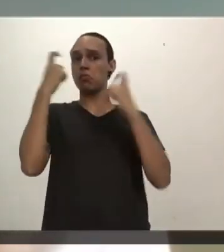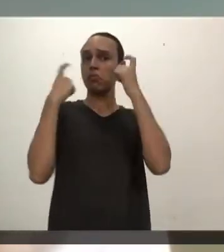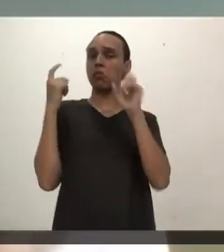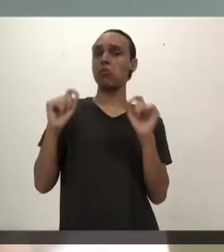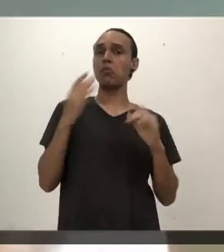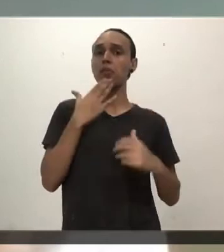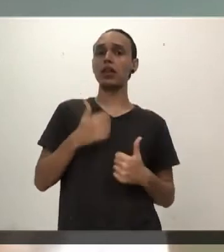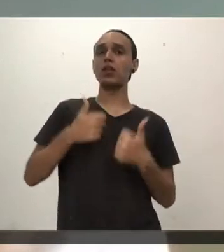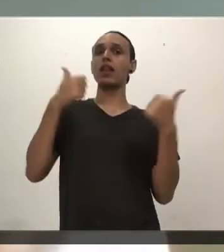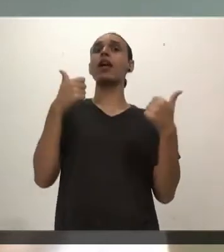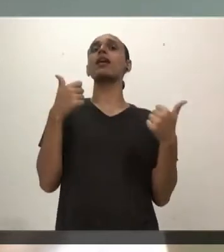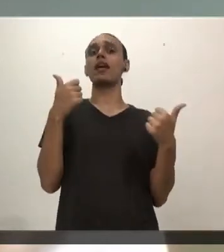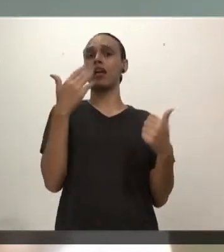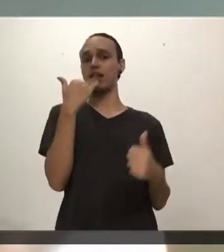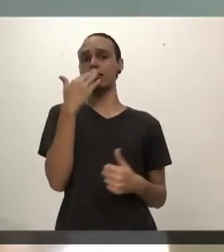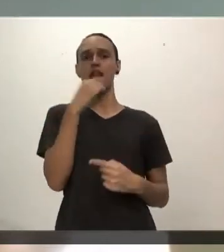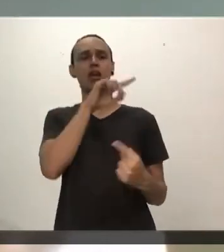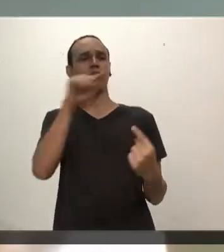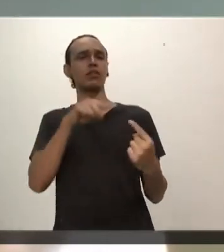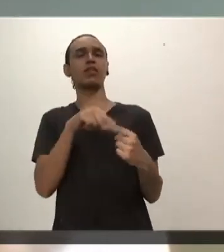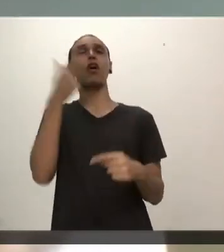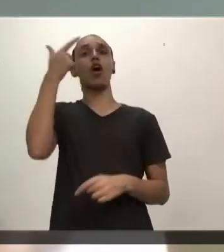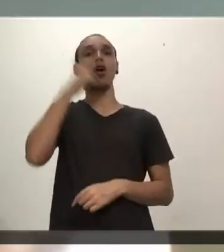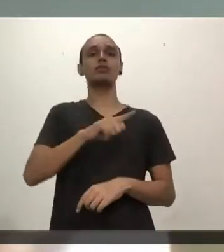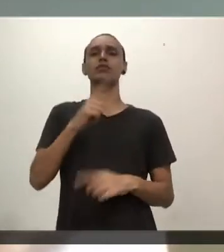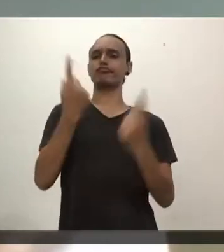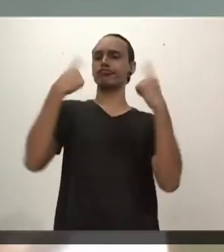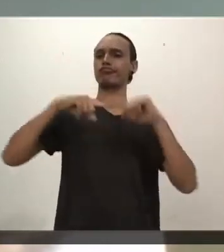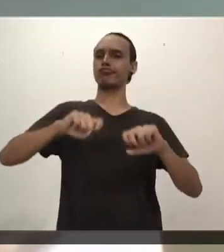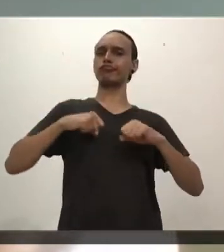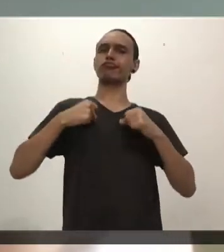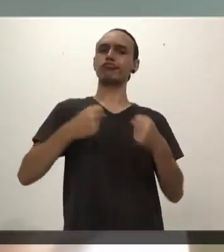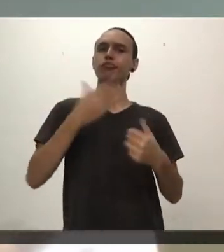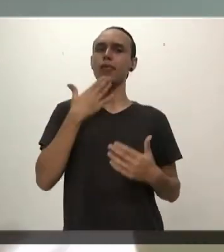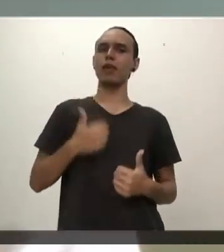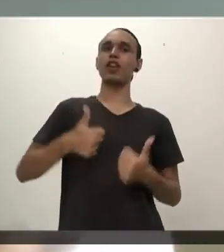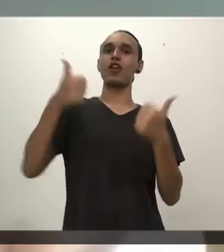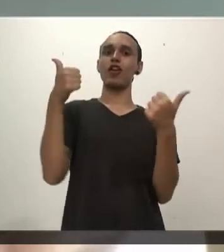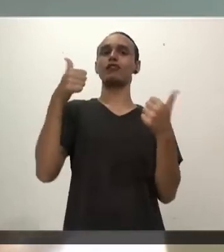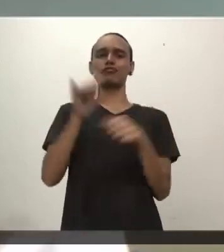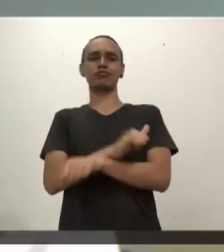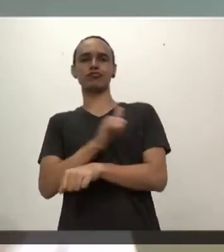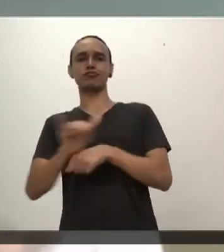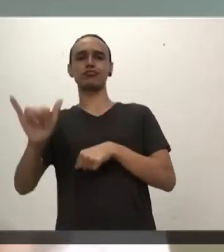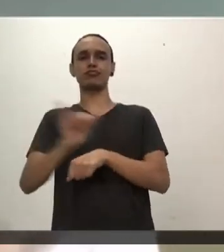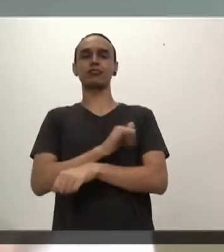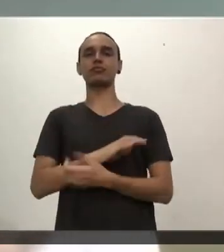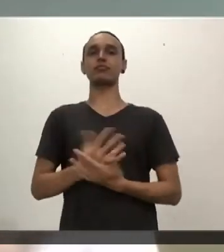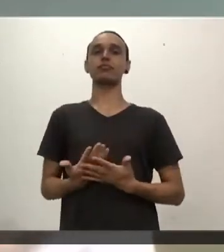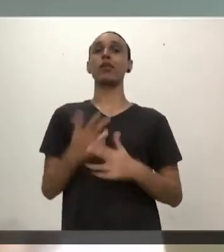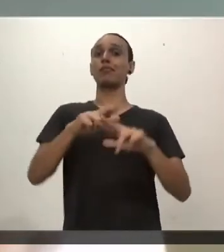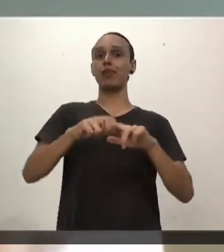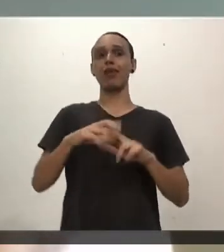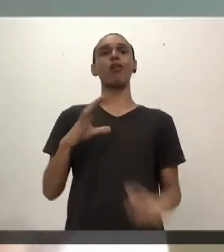a preocupação em melhorar a alimentação, né, com o objetivo de melhorar as defesas imunológicas do